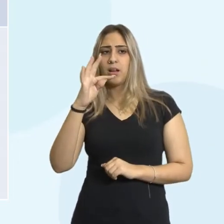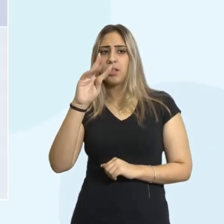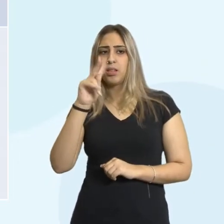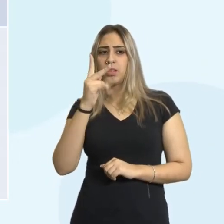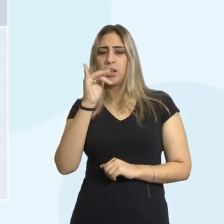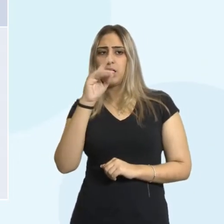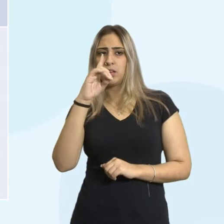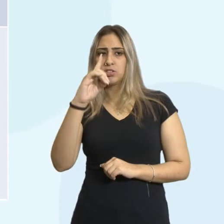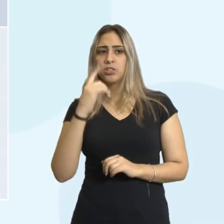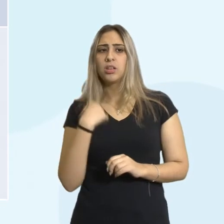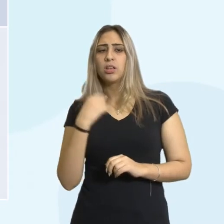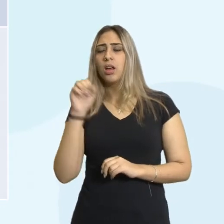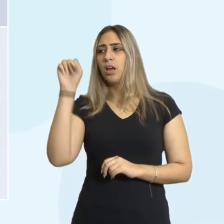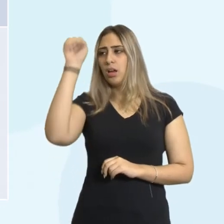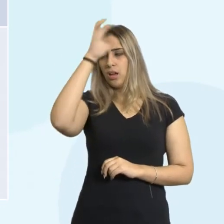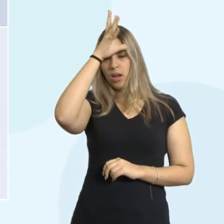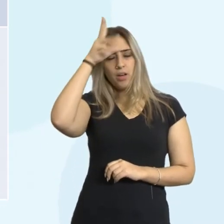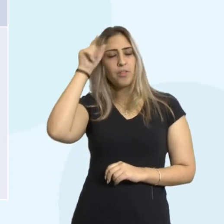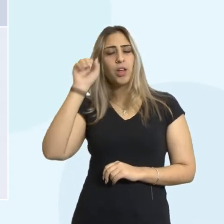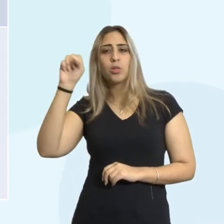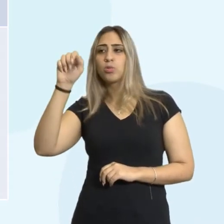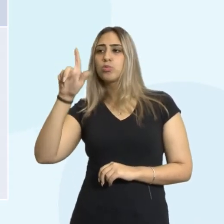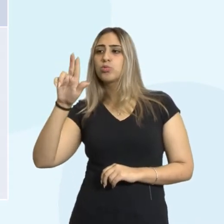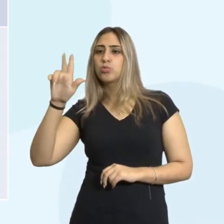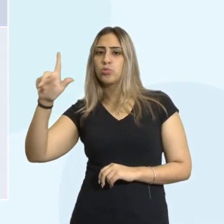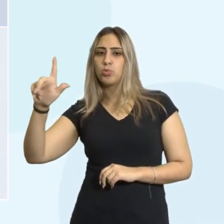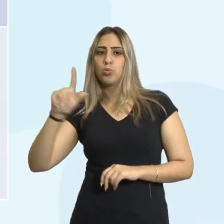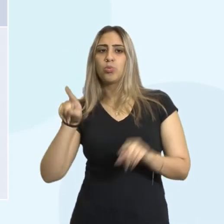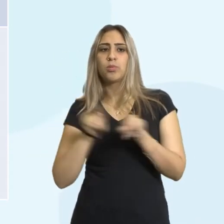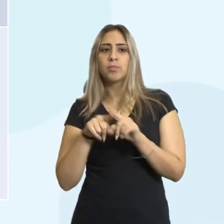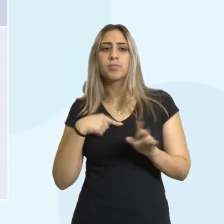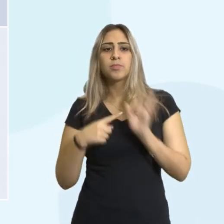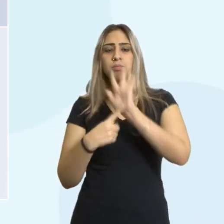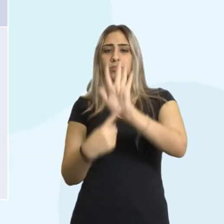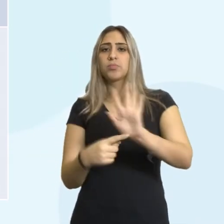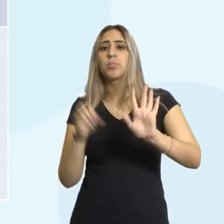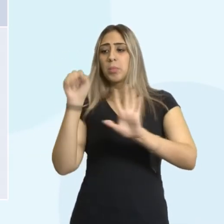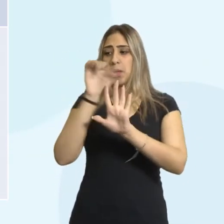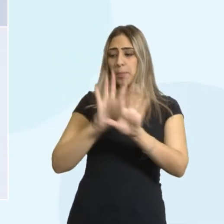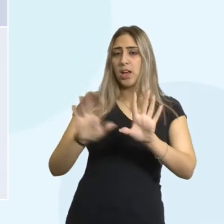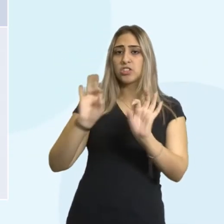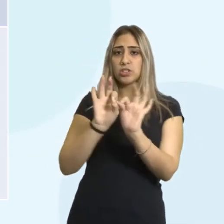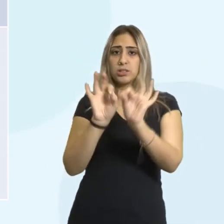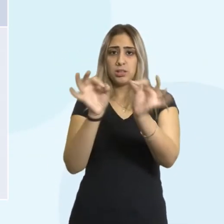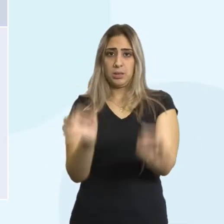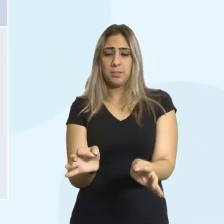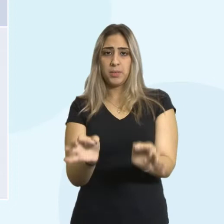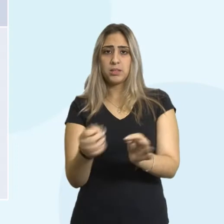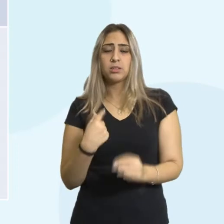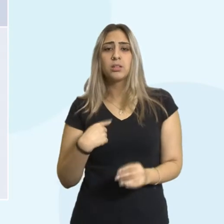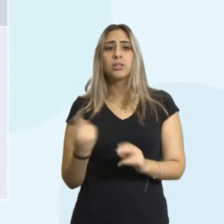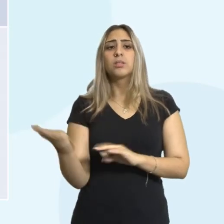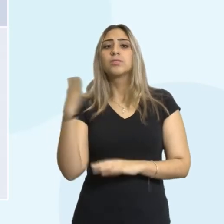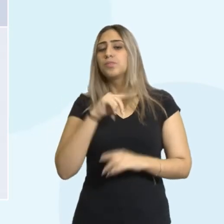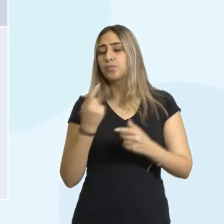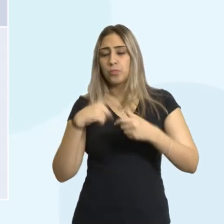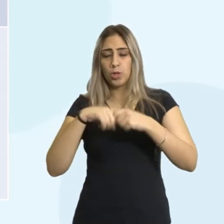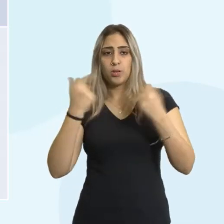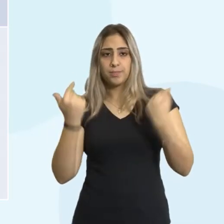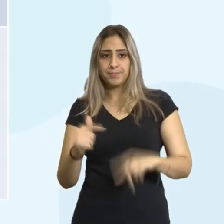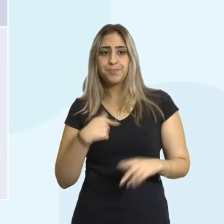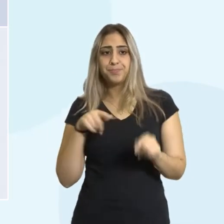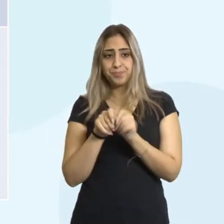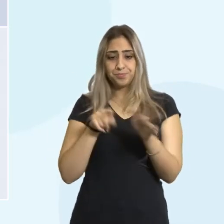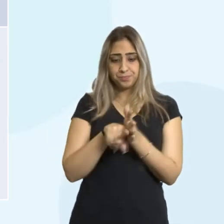África do Sul né E aí eles vão ter que representar isso por meio de uma imagem simples então retomando rapidamente Eles